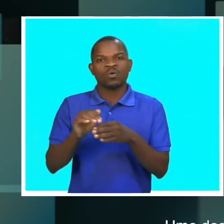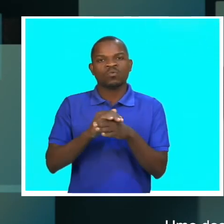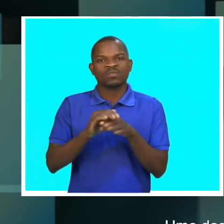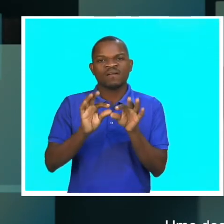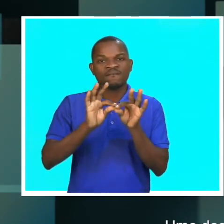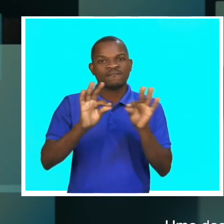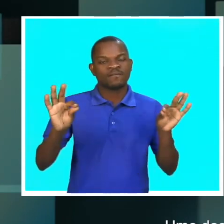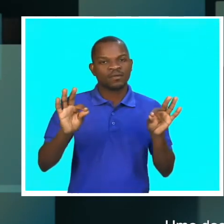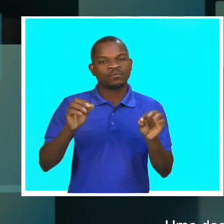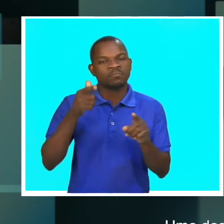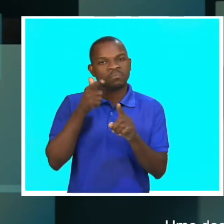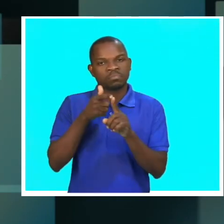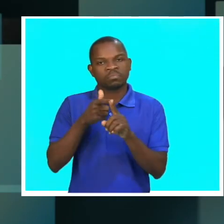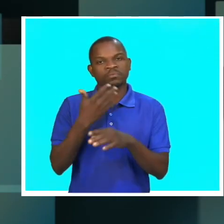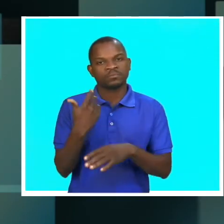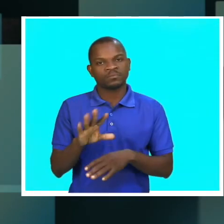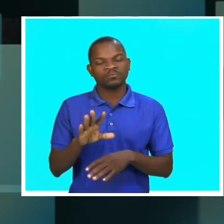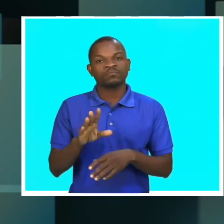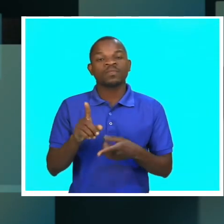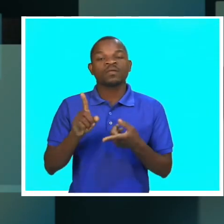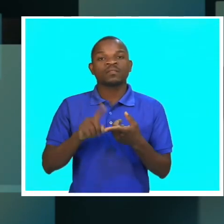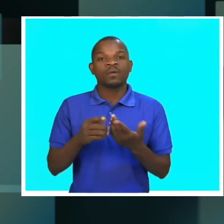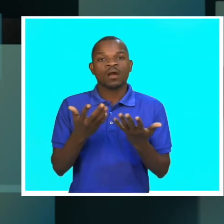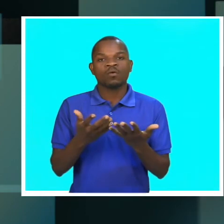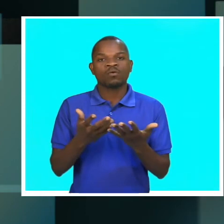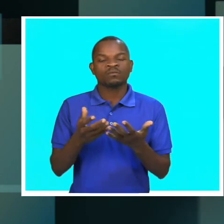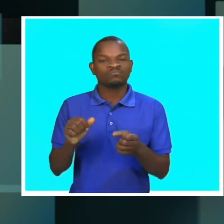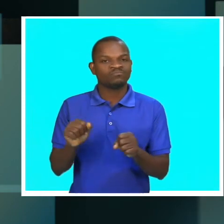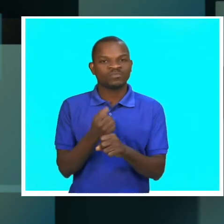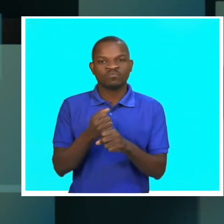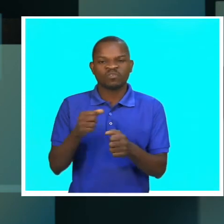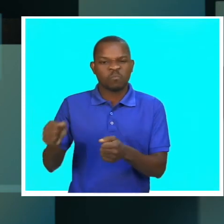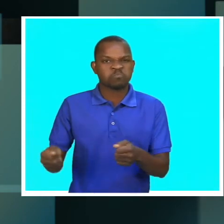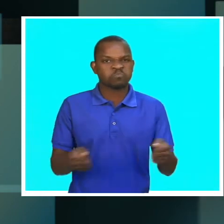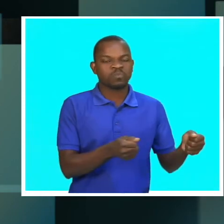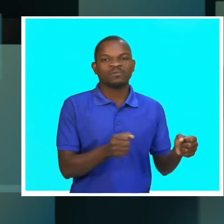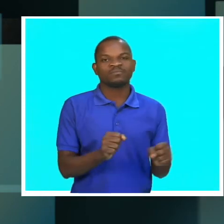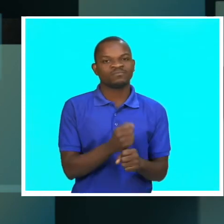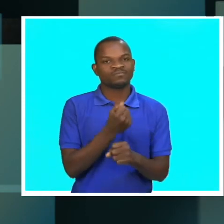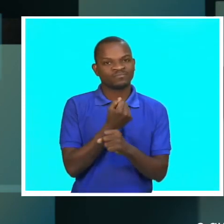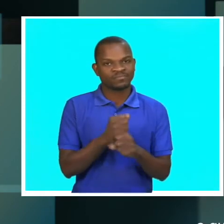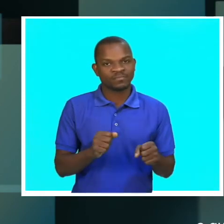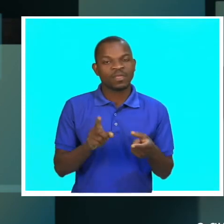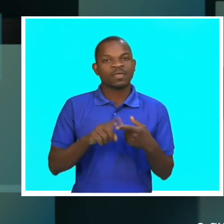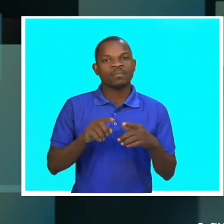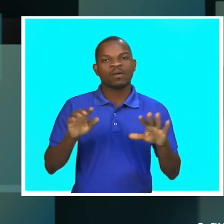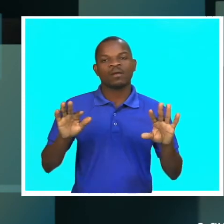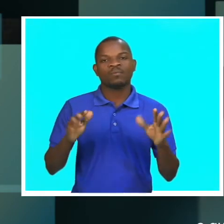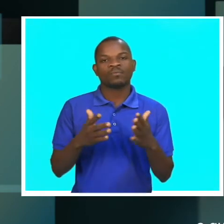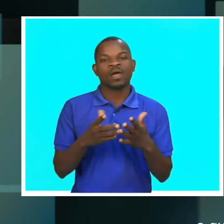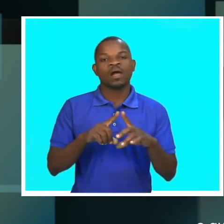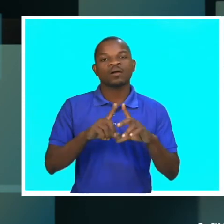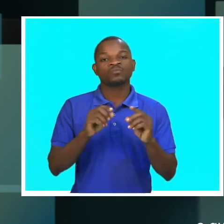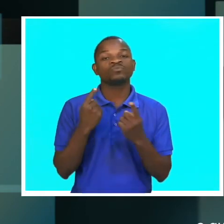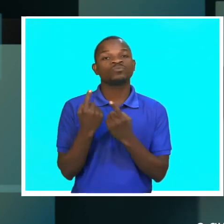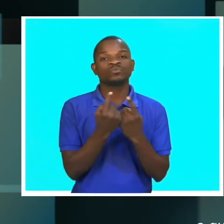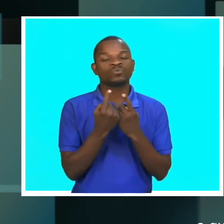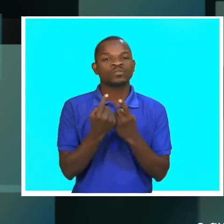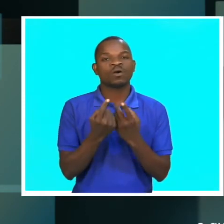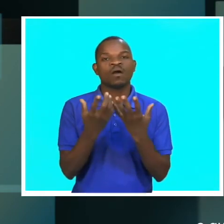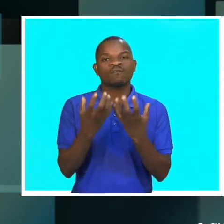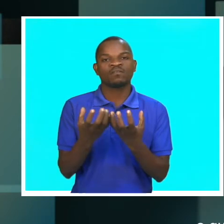usando varões metálicos. Então, assim, as carteiras já não se movem. Assim, minimizados, mas a